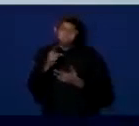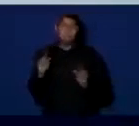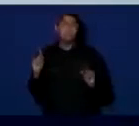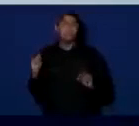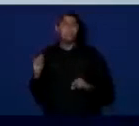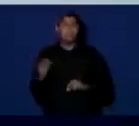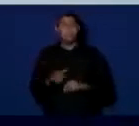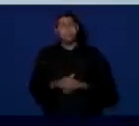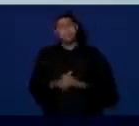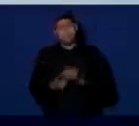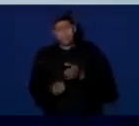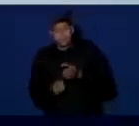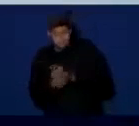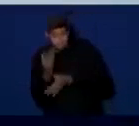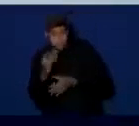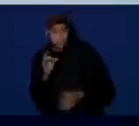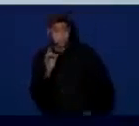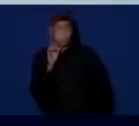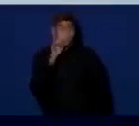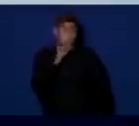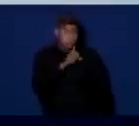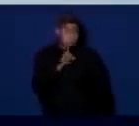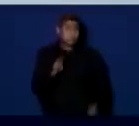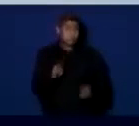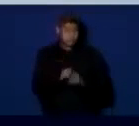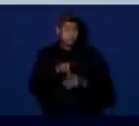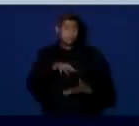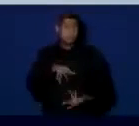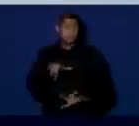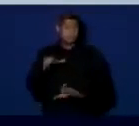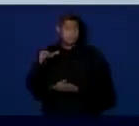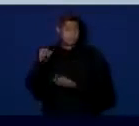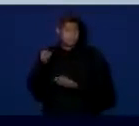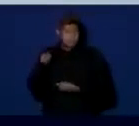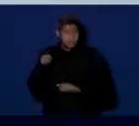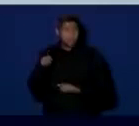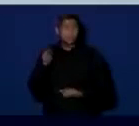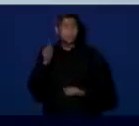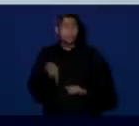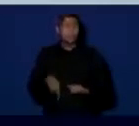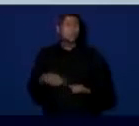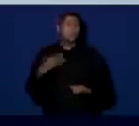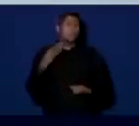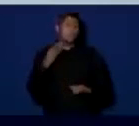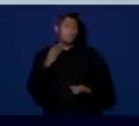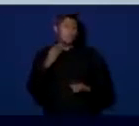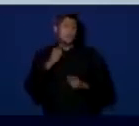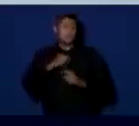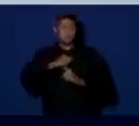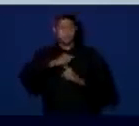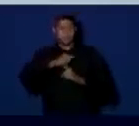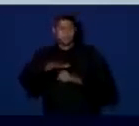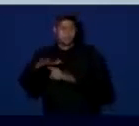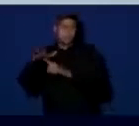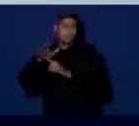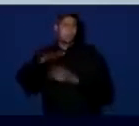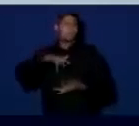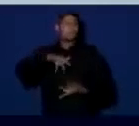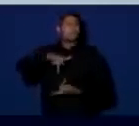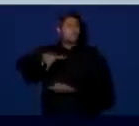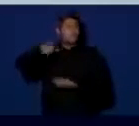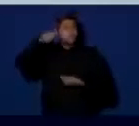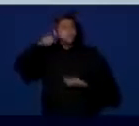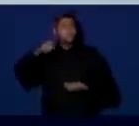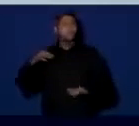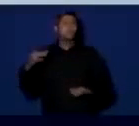acabou gerando, não só nos Estados Unidos, mas no mundo inteiro, né? Os Estados Unidos é o banqueiro central do mundo, e